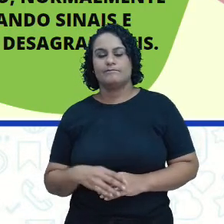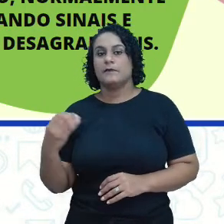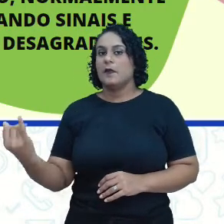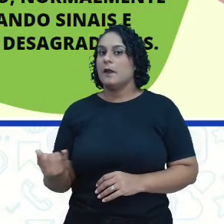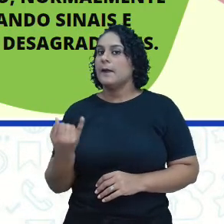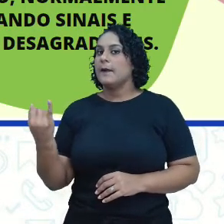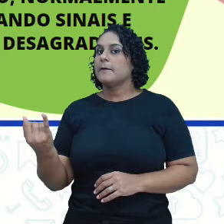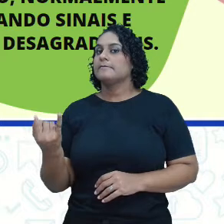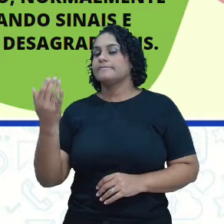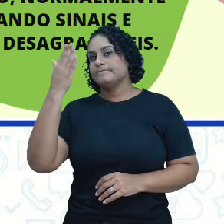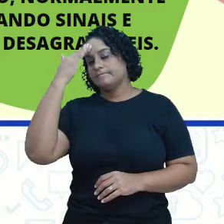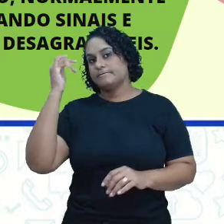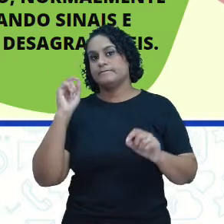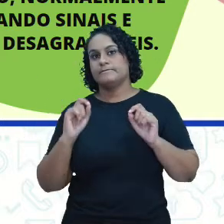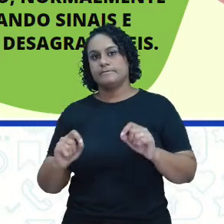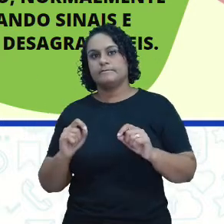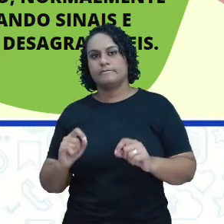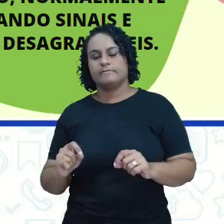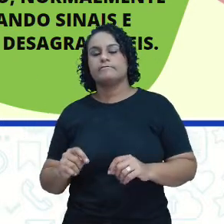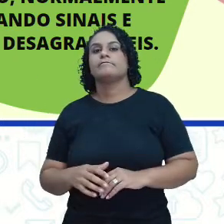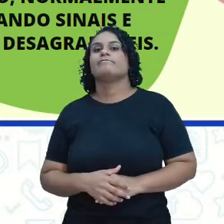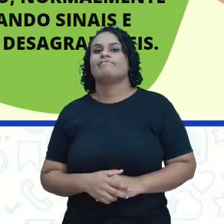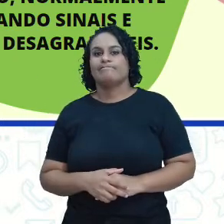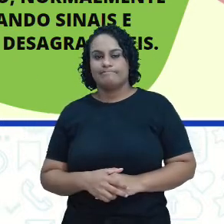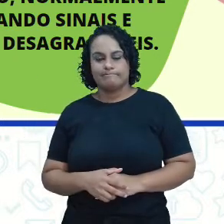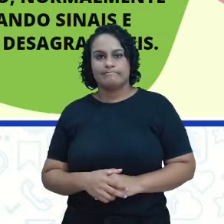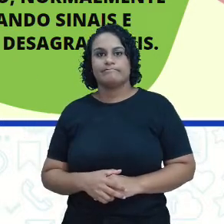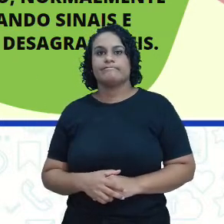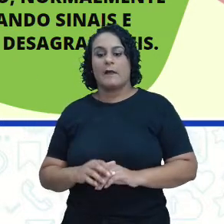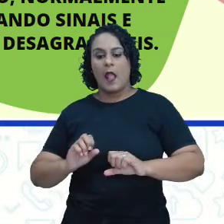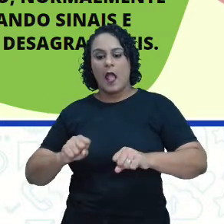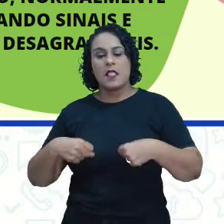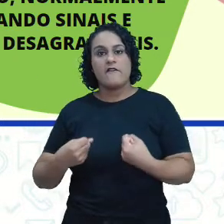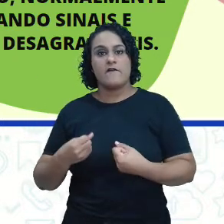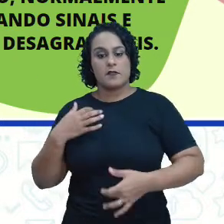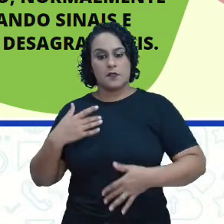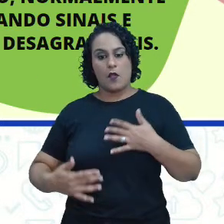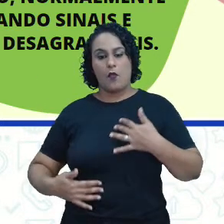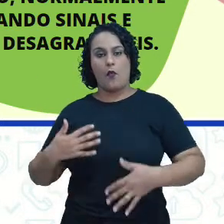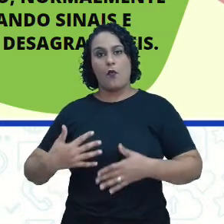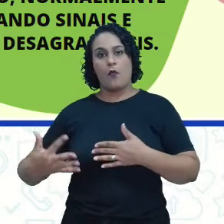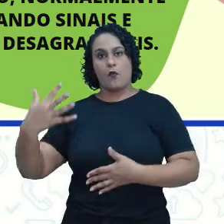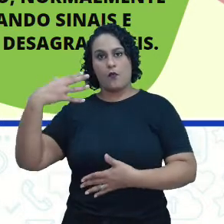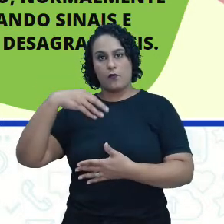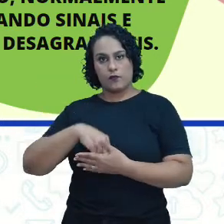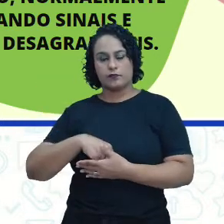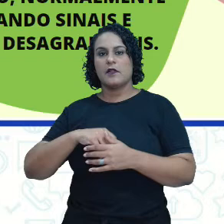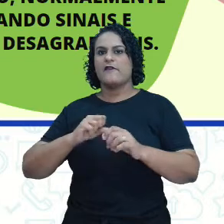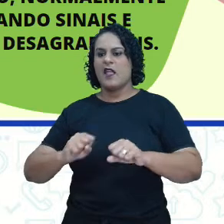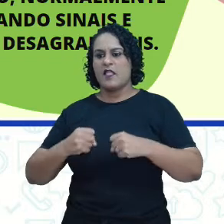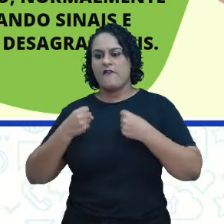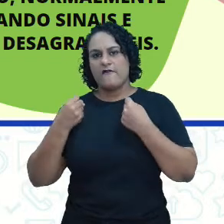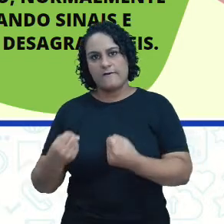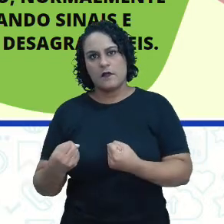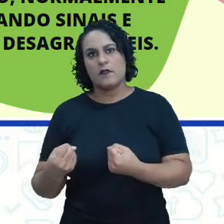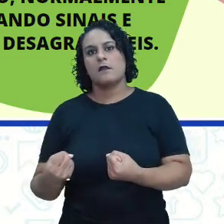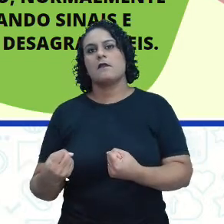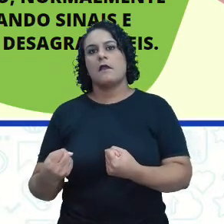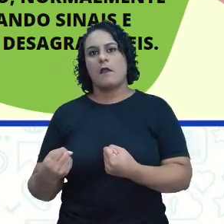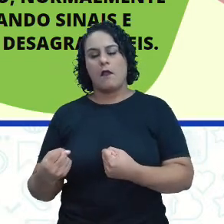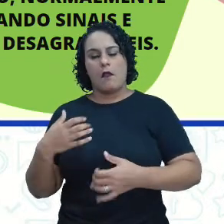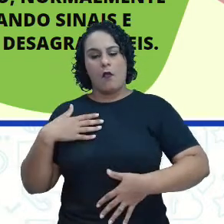gente saber, ó, sobre o nosso sistema imunológico, né? O que é o sistema imunológico? Ele vai defender o nosso